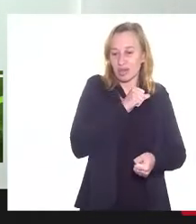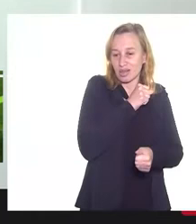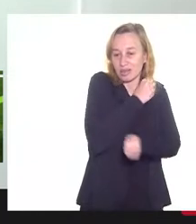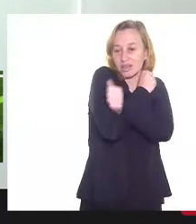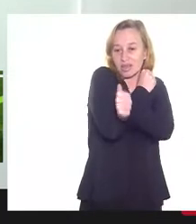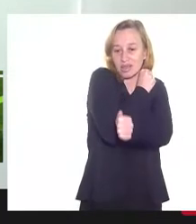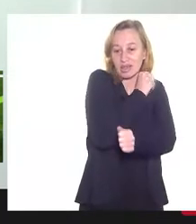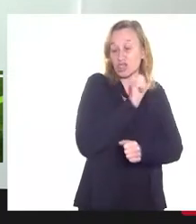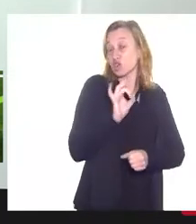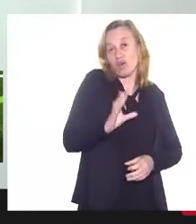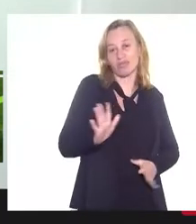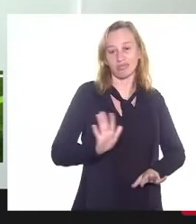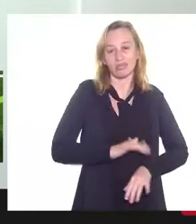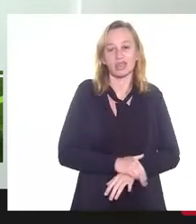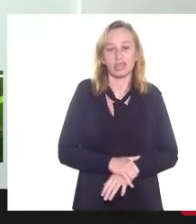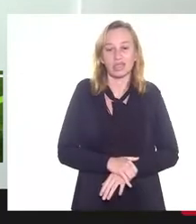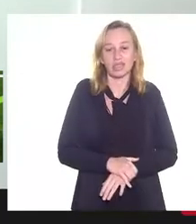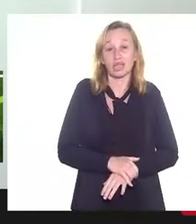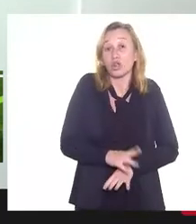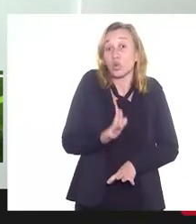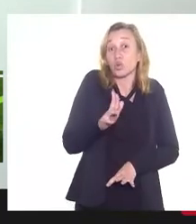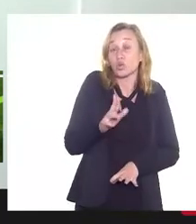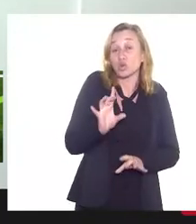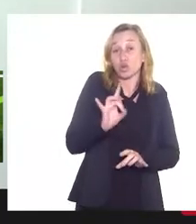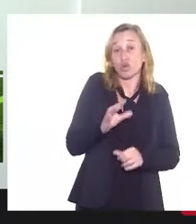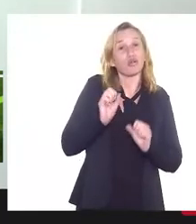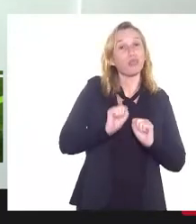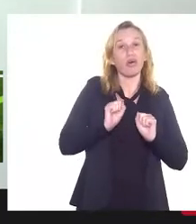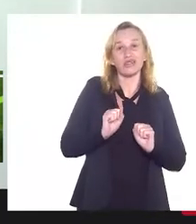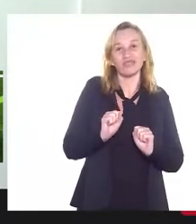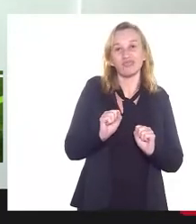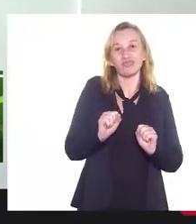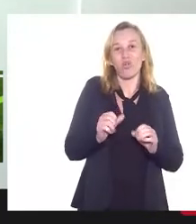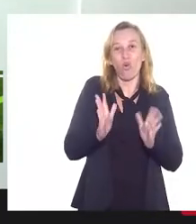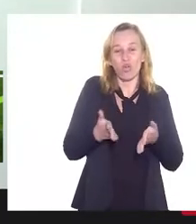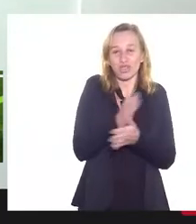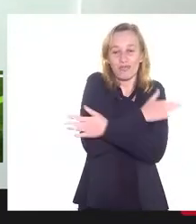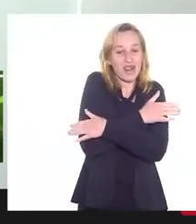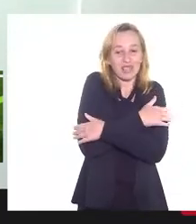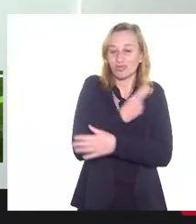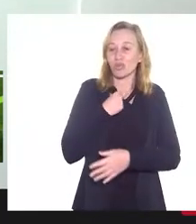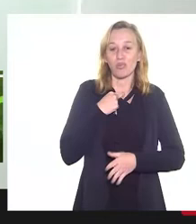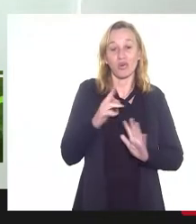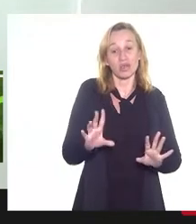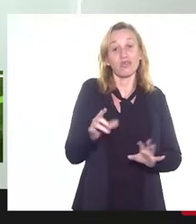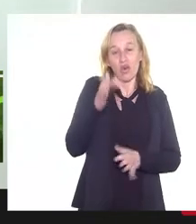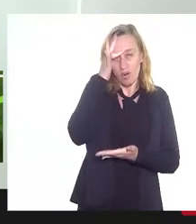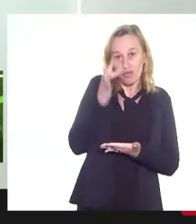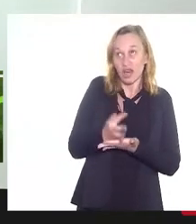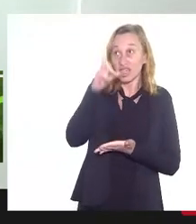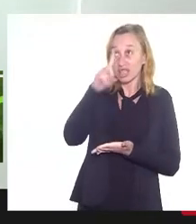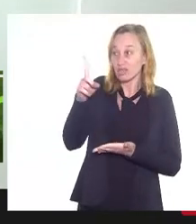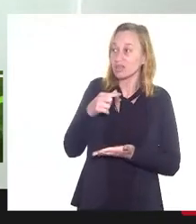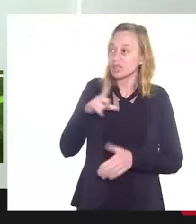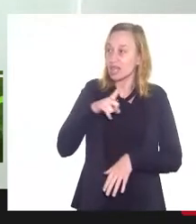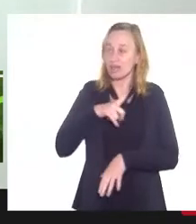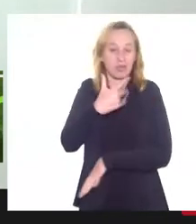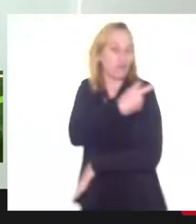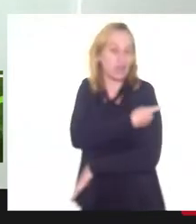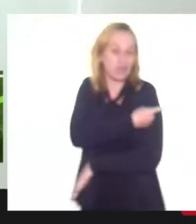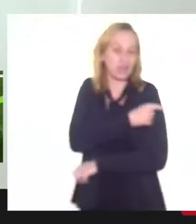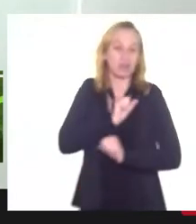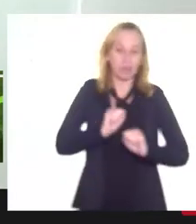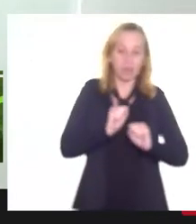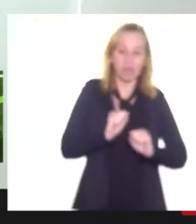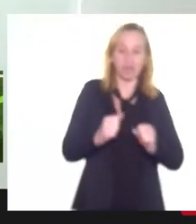Super Gêmeos ativar, que é a única coisa que nos restou no momento. Mas, com fé em Deus, a gente vai ter aí as nossas vacinas e poder,